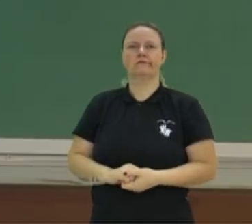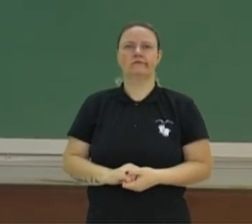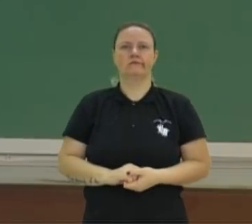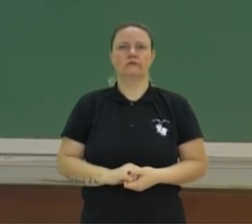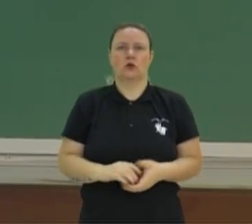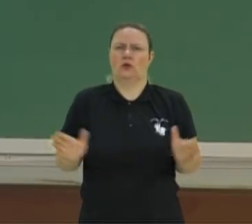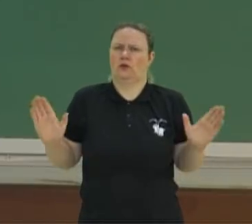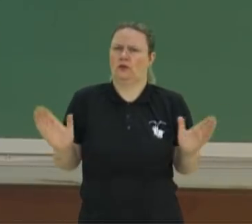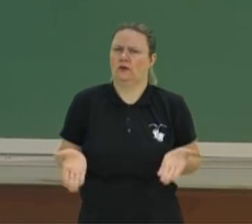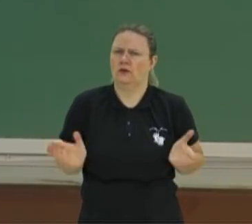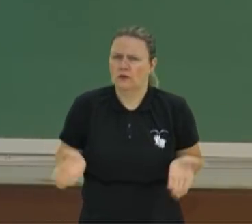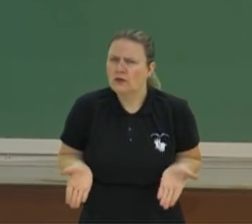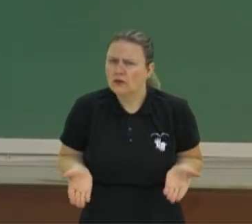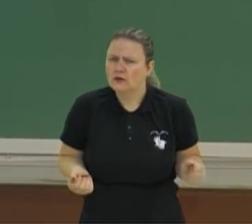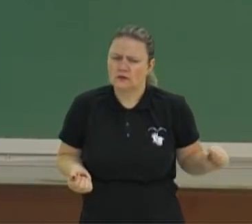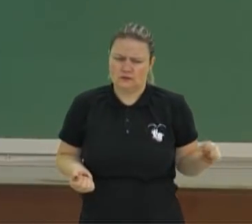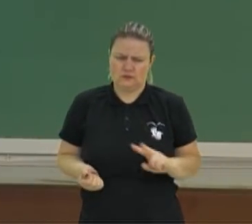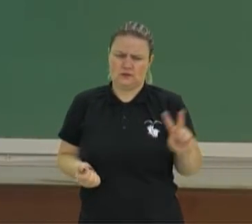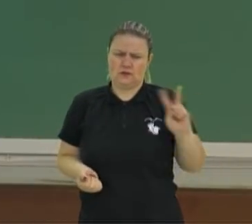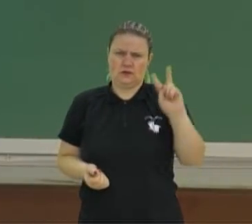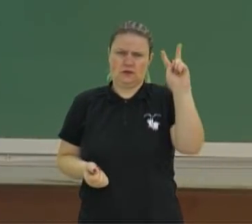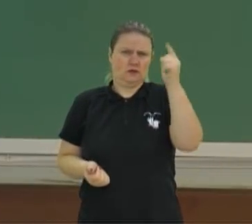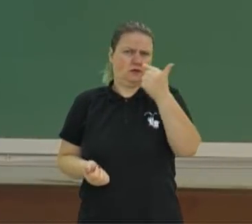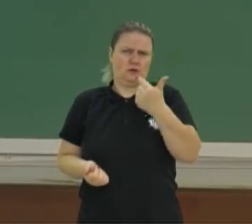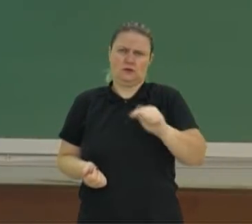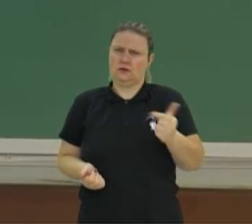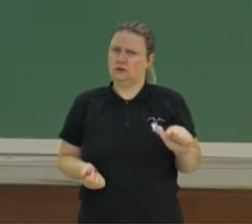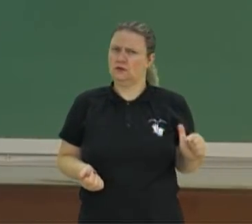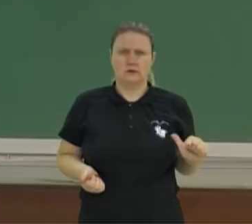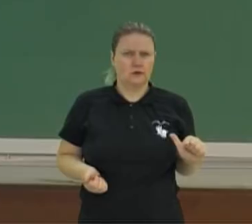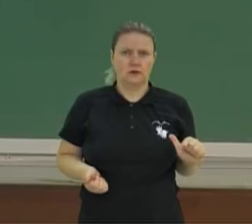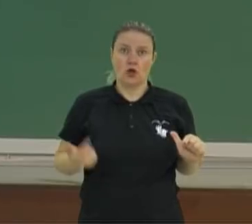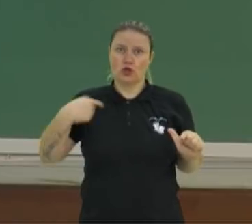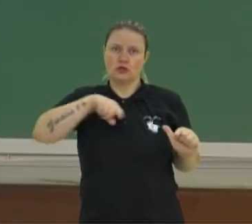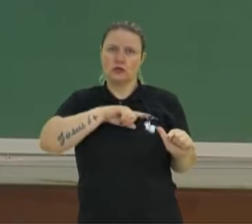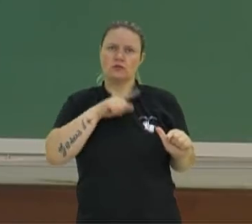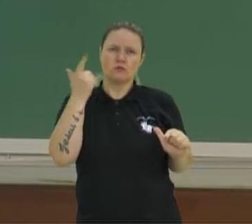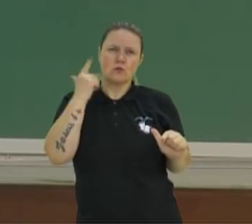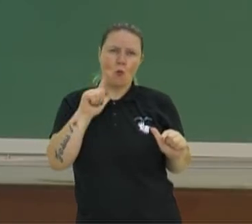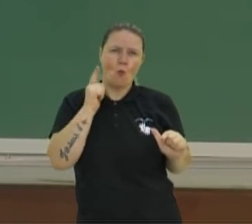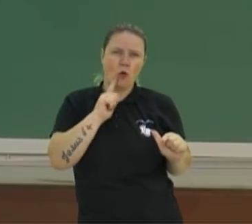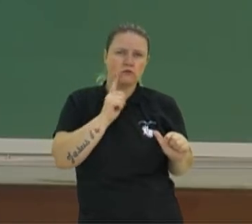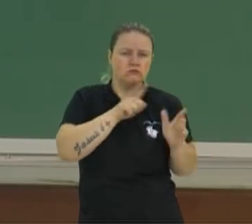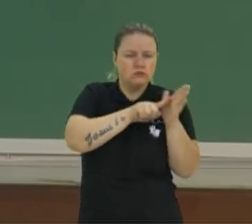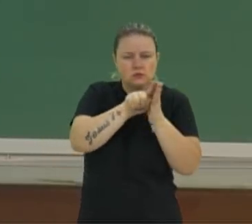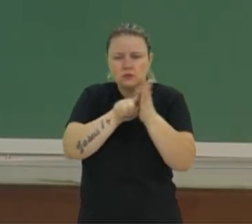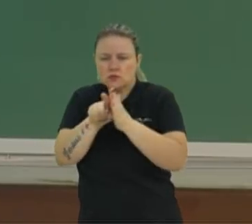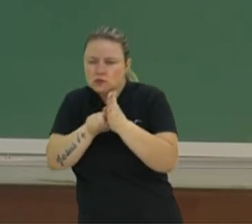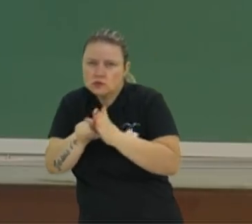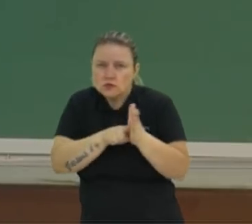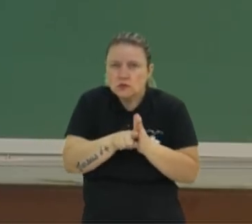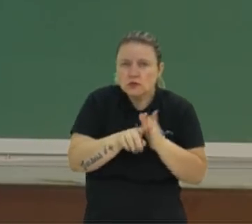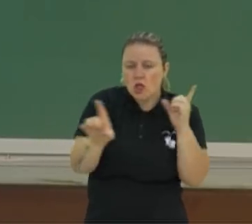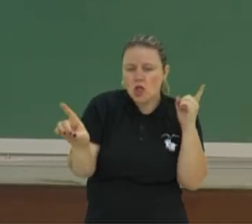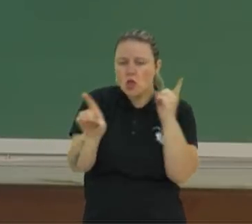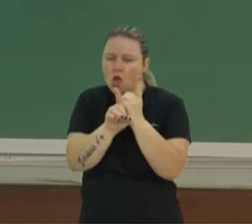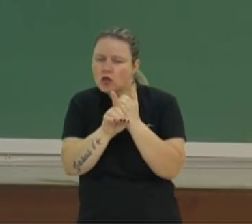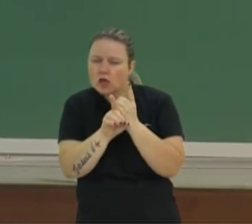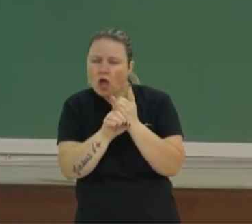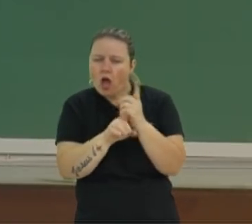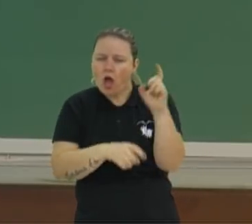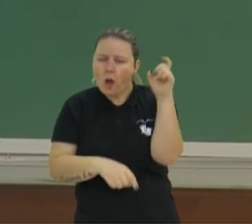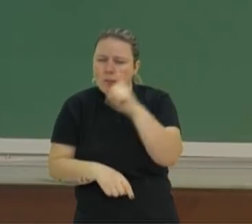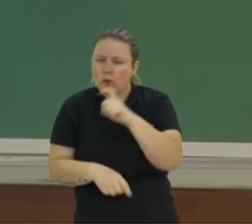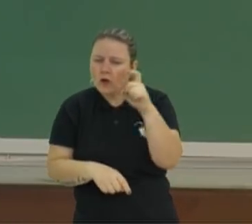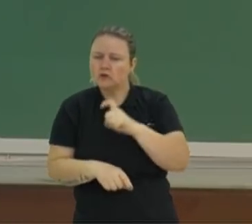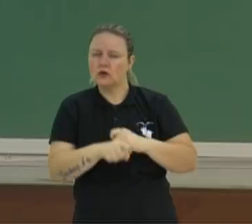não é tão válida, porque nós conseguimos identificar, nós conseguimos pesquisar e analisar uma mentira. Então, por mais que ela